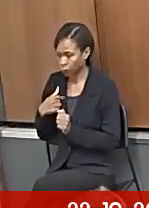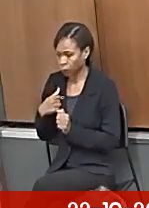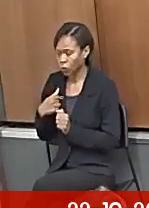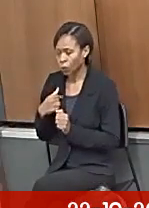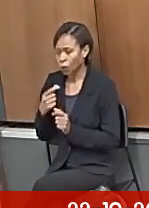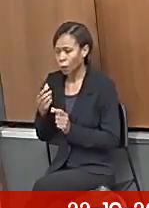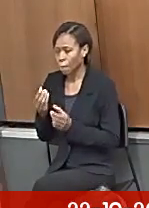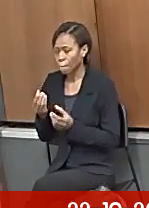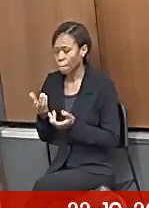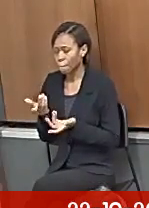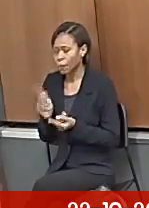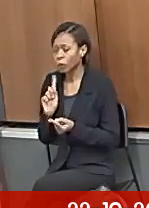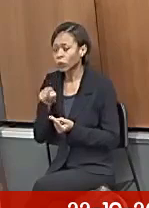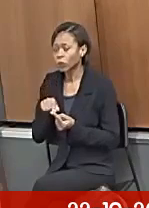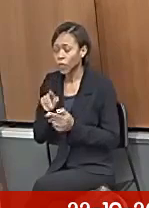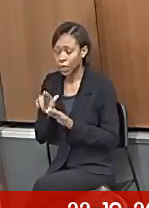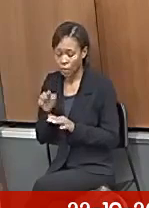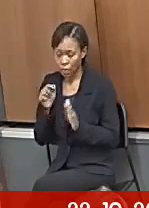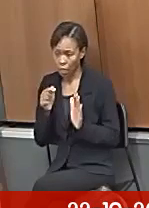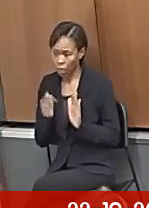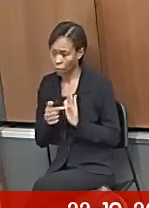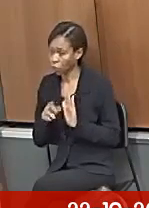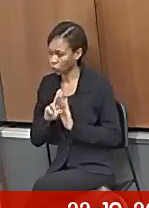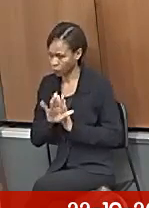para que... Não, esse aqui é diferente.